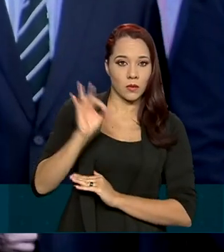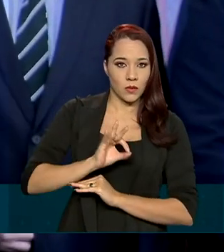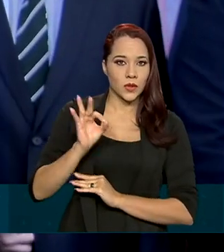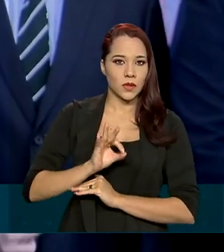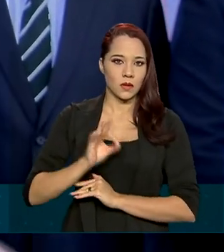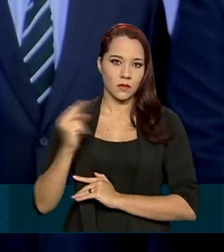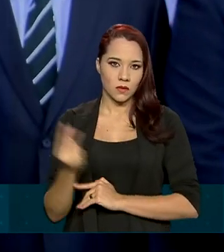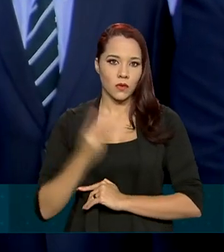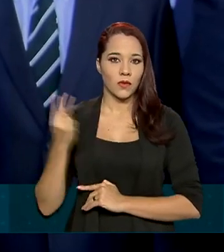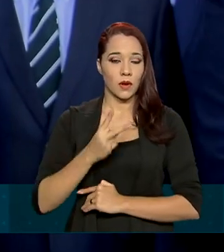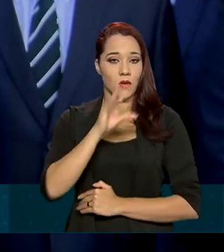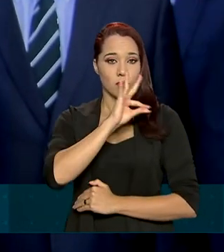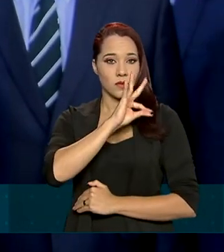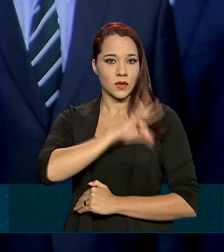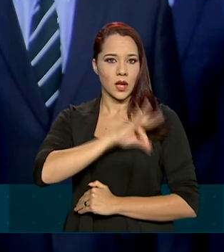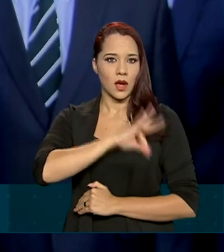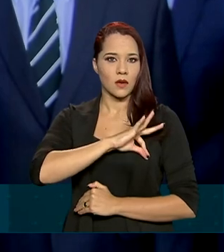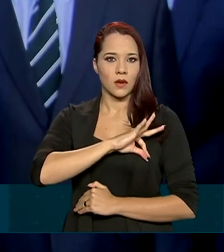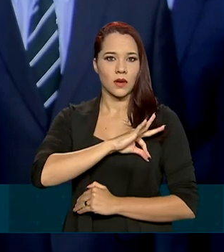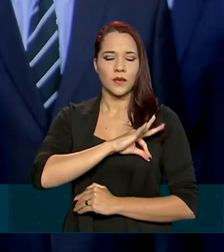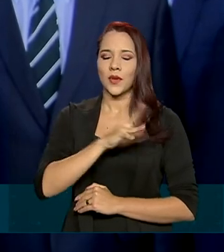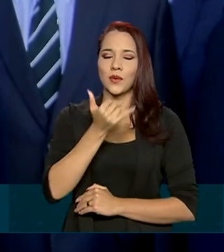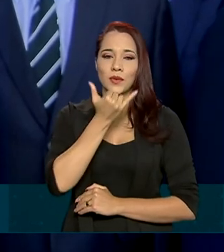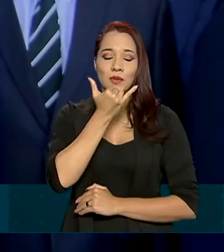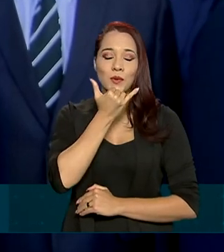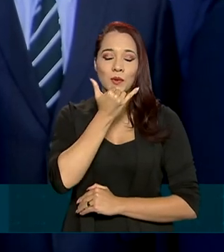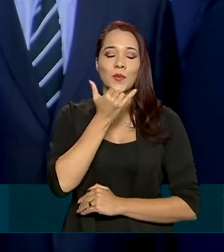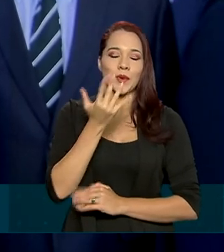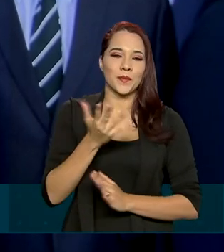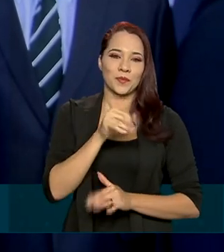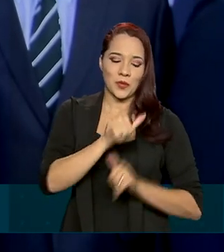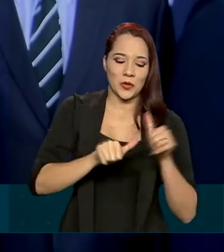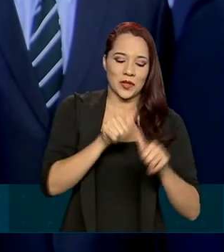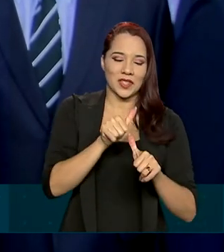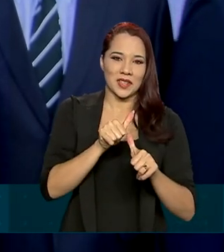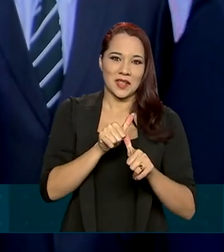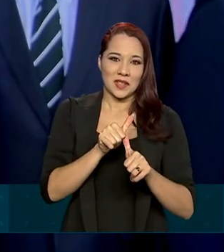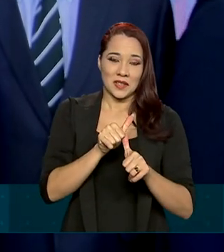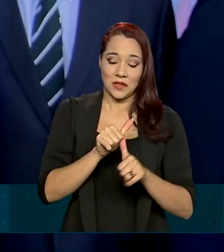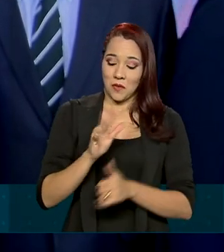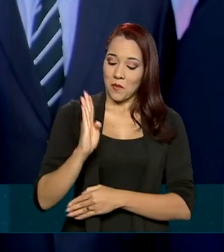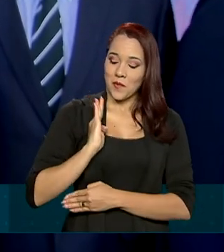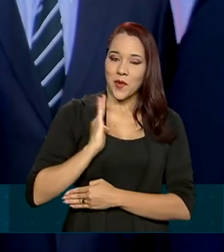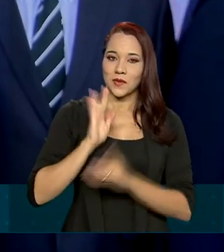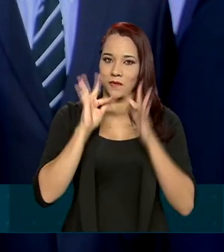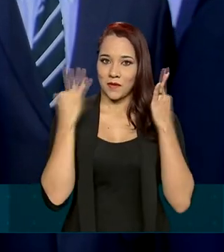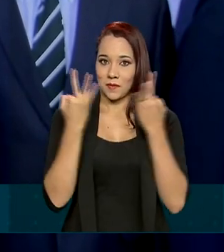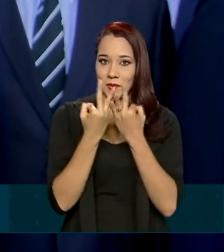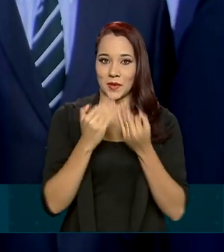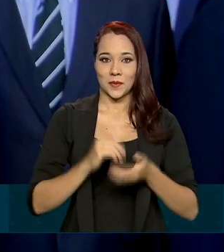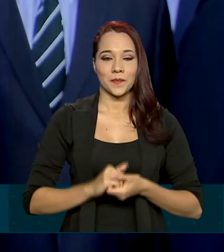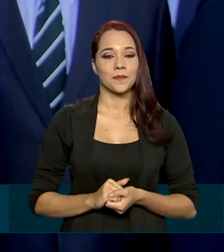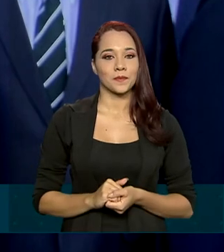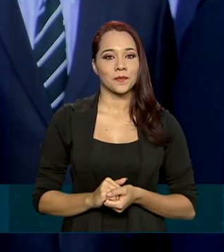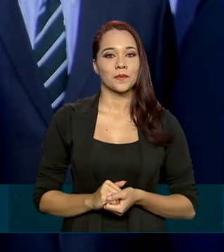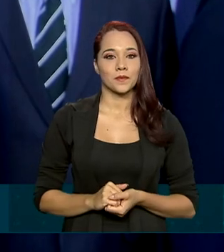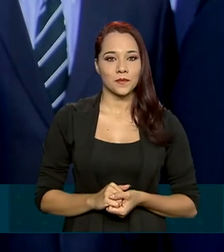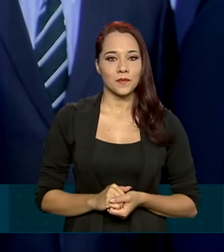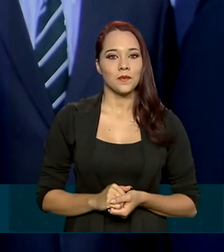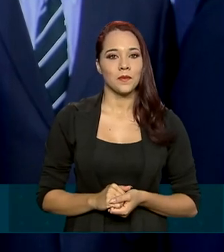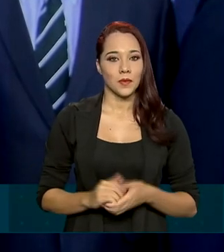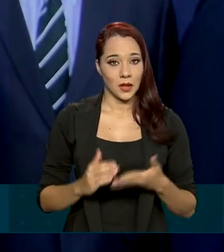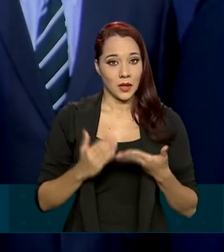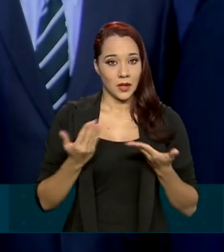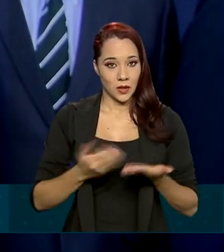do valor do salário mínimo. Do Bolsa Família. Ou melhor, do Bolsa Família. Obrigado, do Bolsa Família. Então,